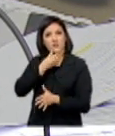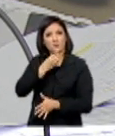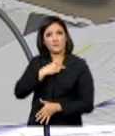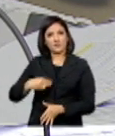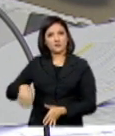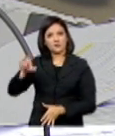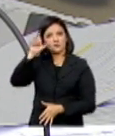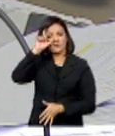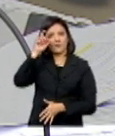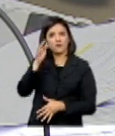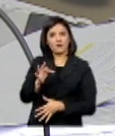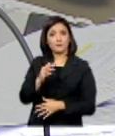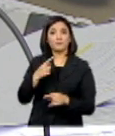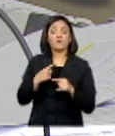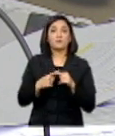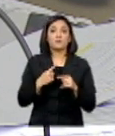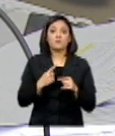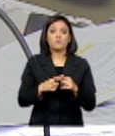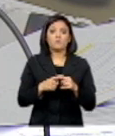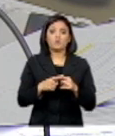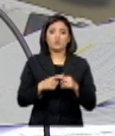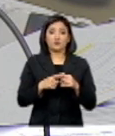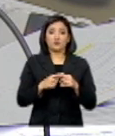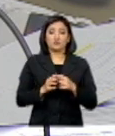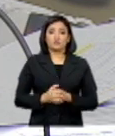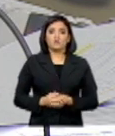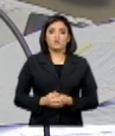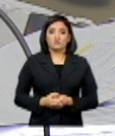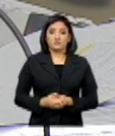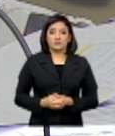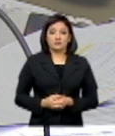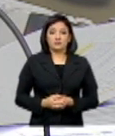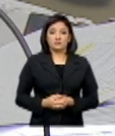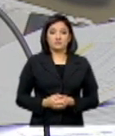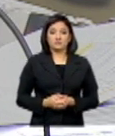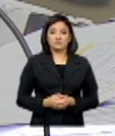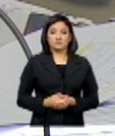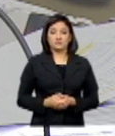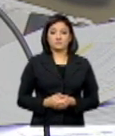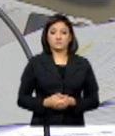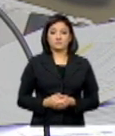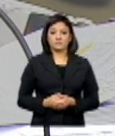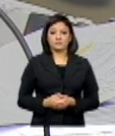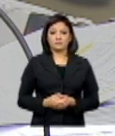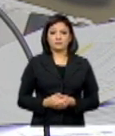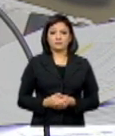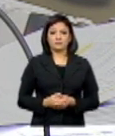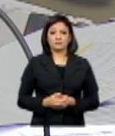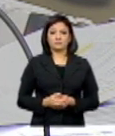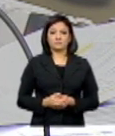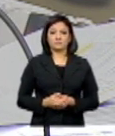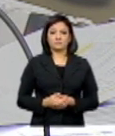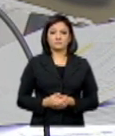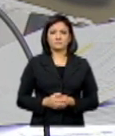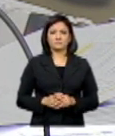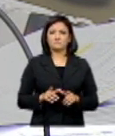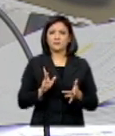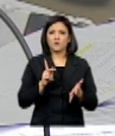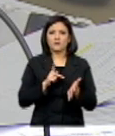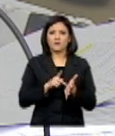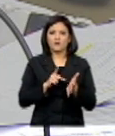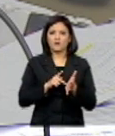um dos casos é na verdade é a a relatoria desse terceiro